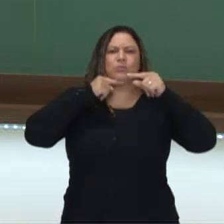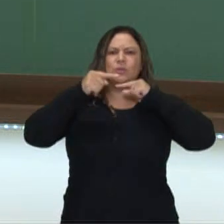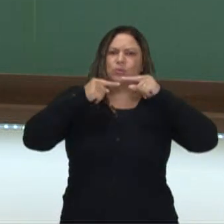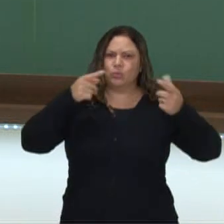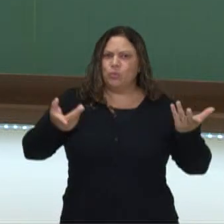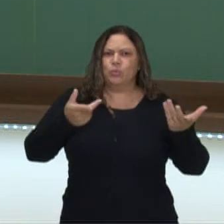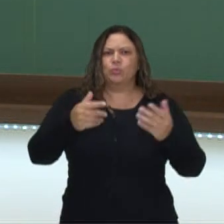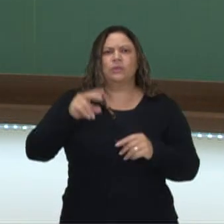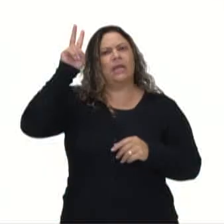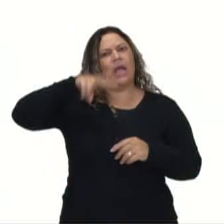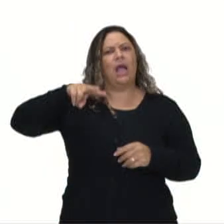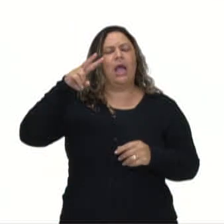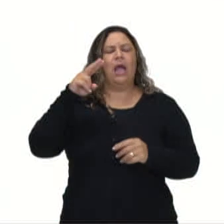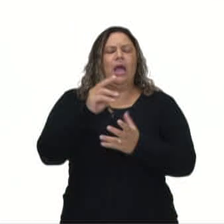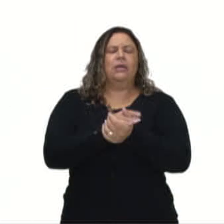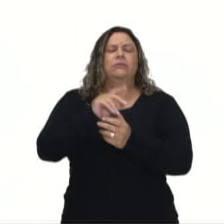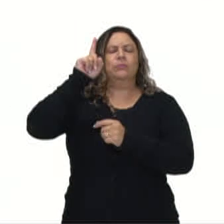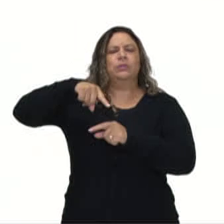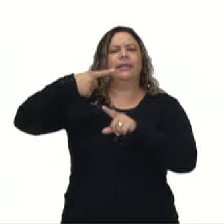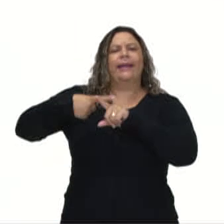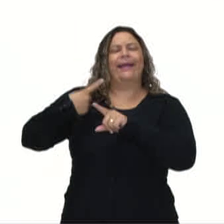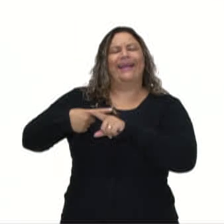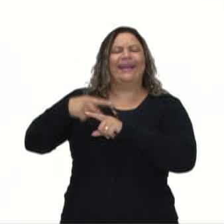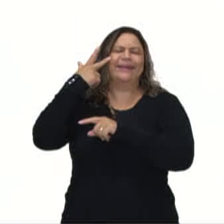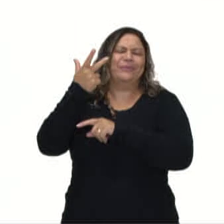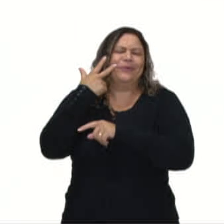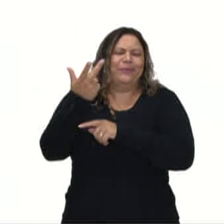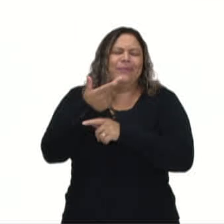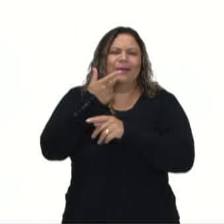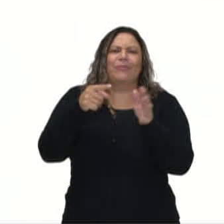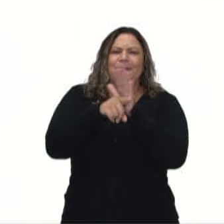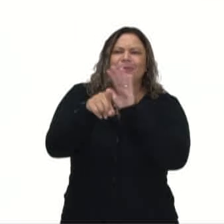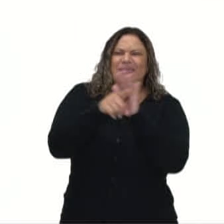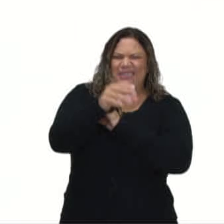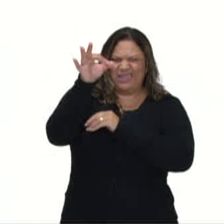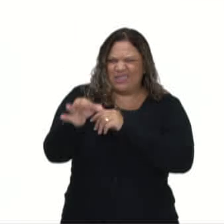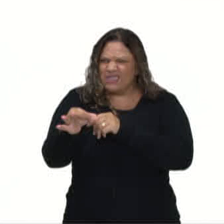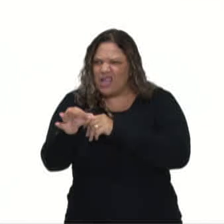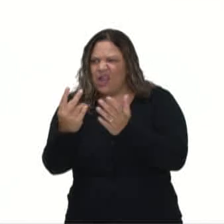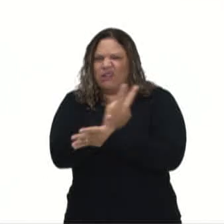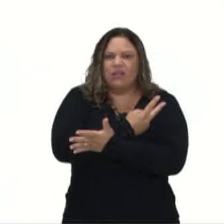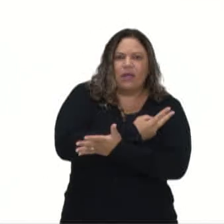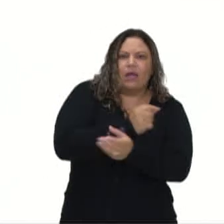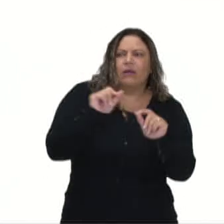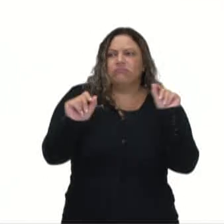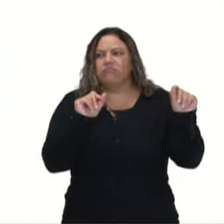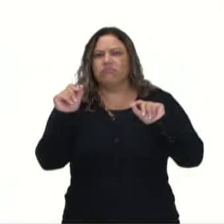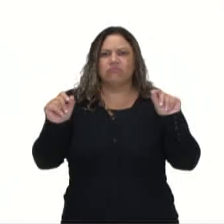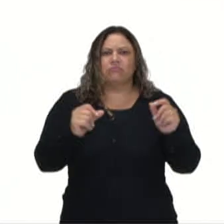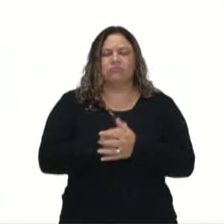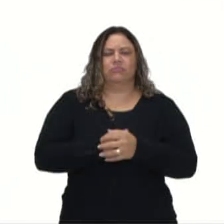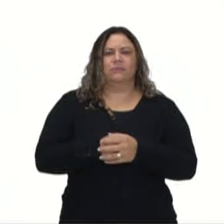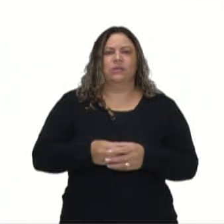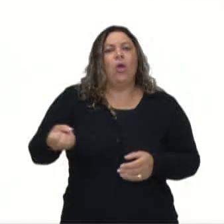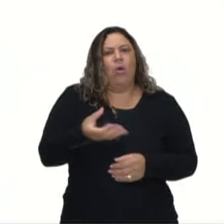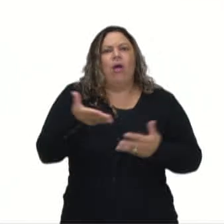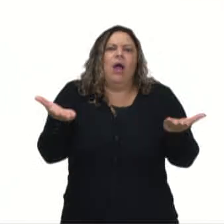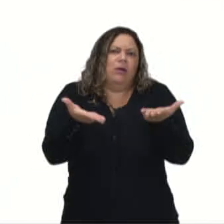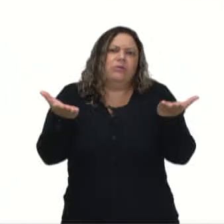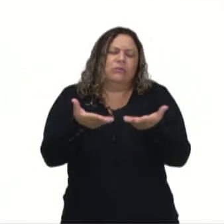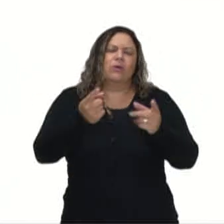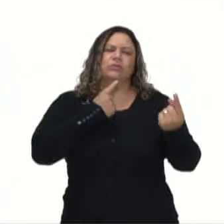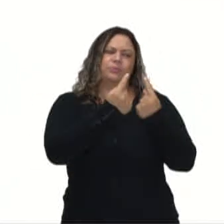É comum questionarem se a escrita está correta ou não. Recentemente tivemos uma discussão acerca